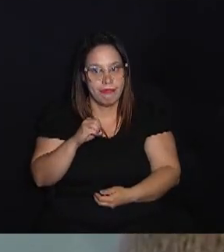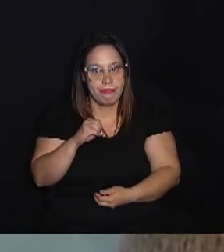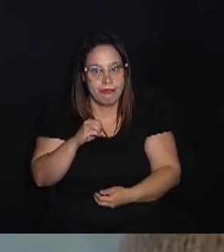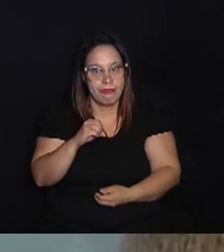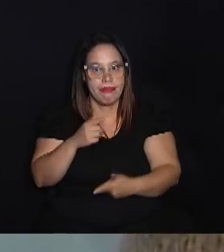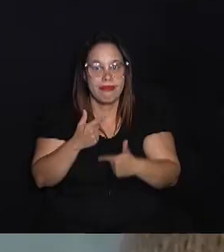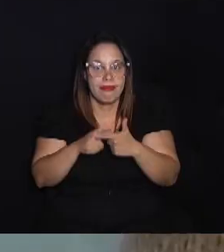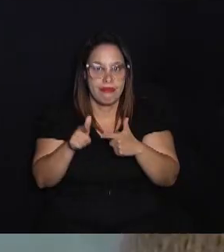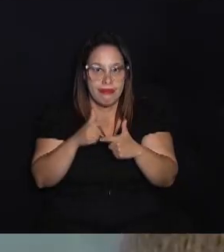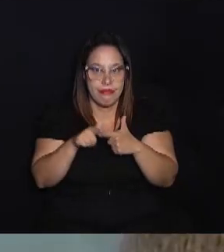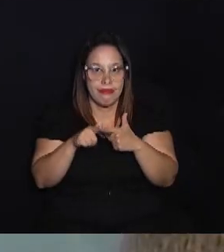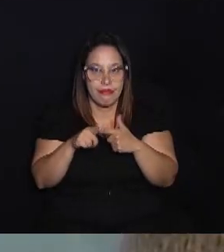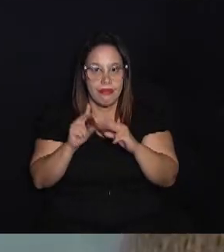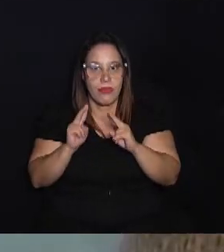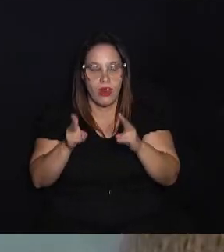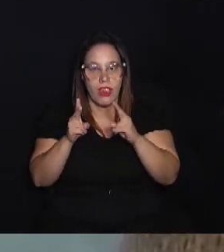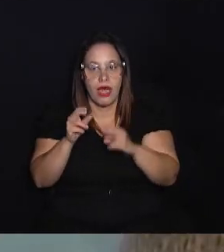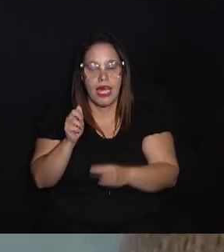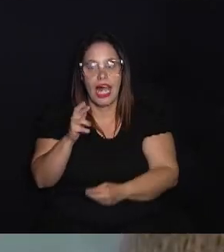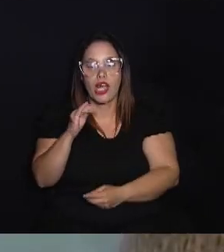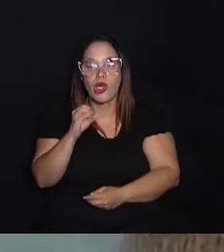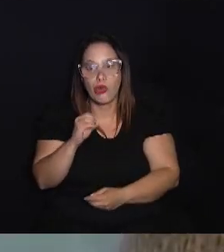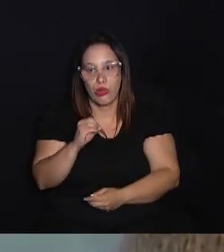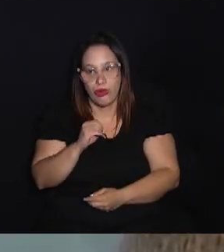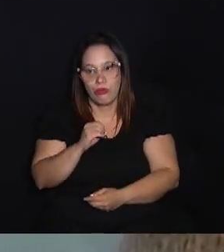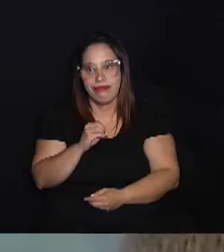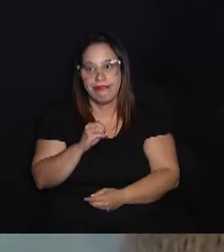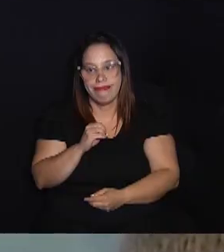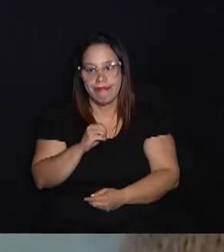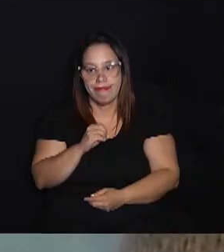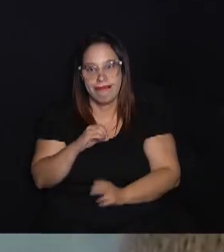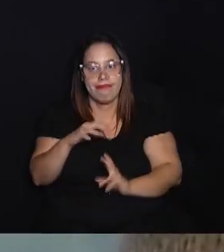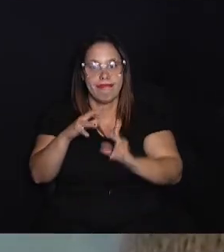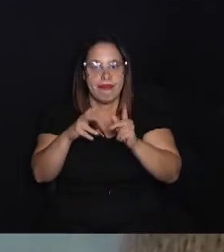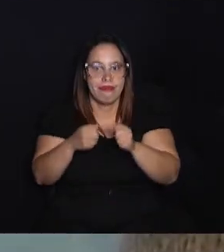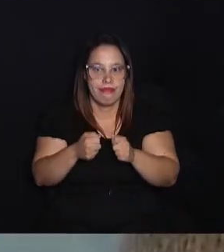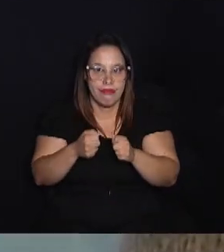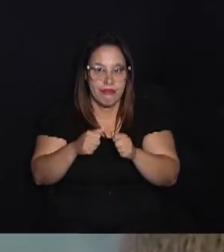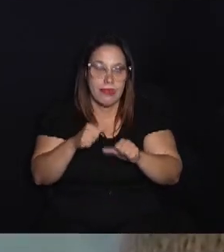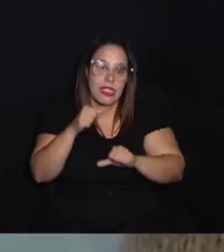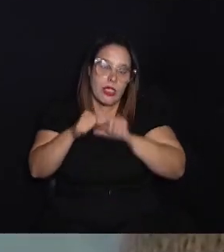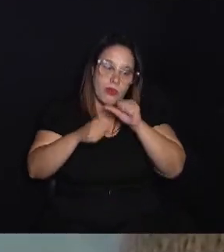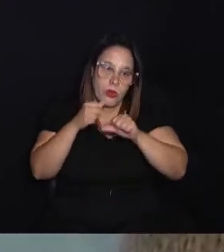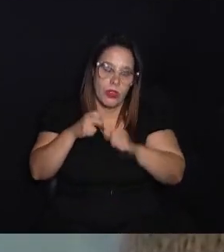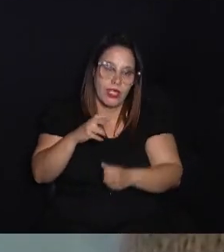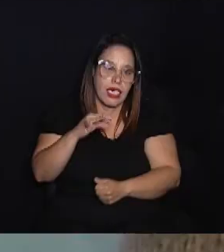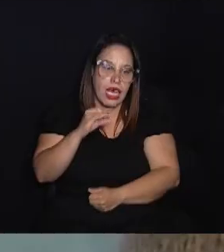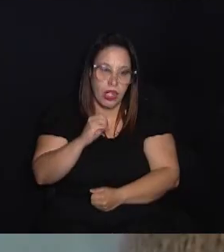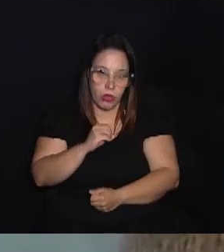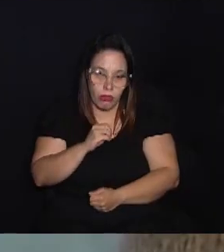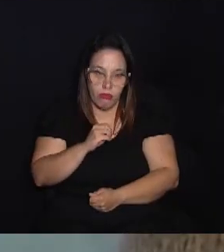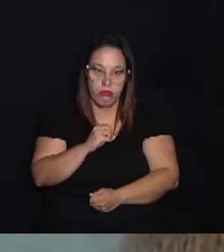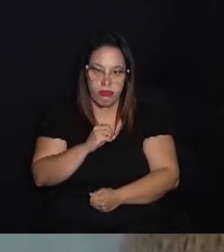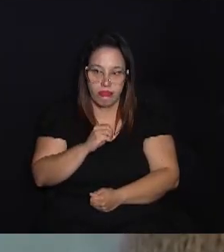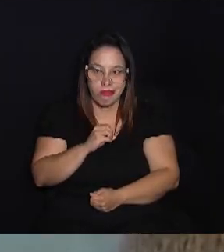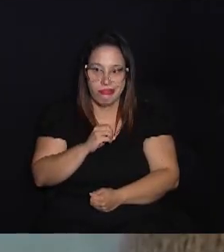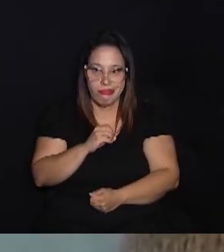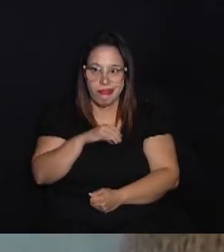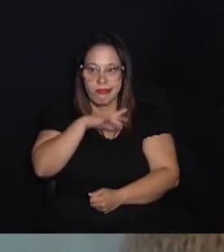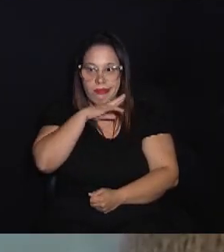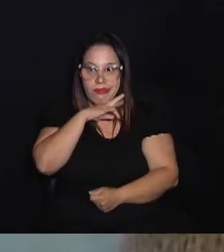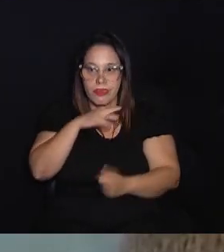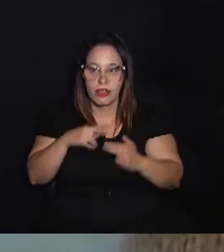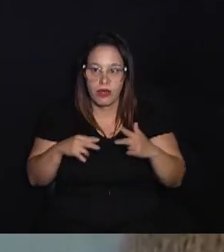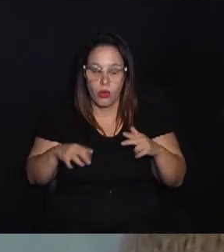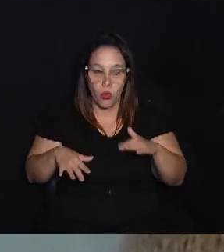problema do coelho sempre é a parte gastrointestinal, tá? Tudo leva a alterações gastrointestinais. Então, é um animalzinho que precisa fazer